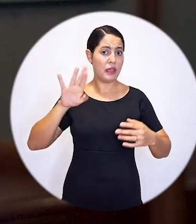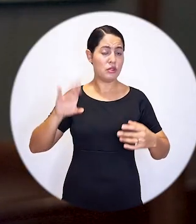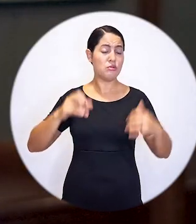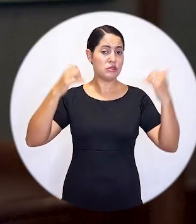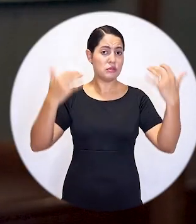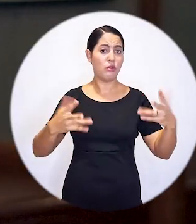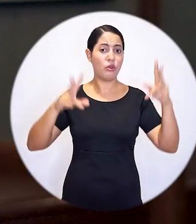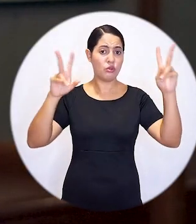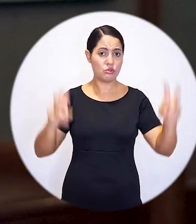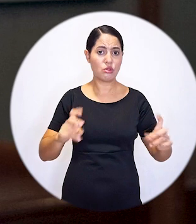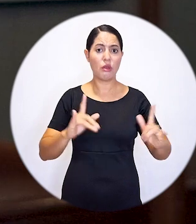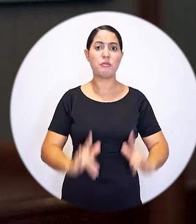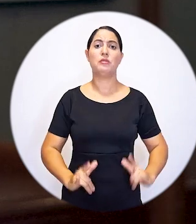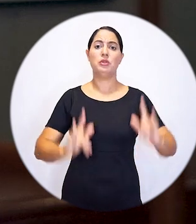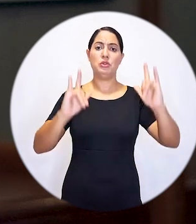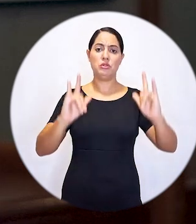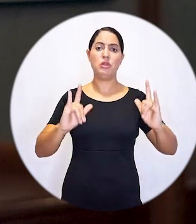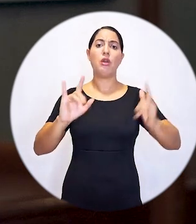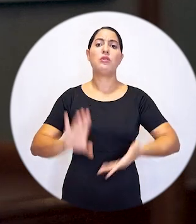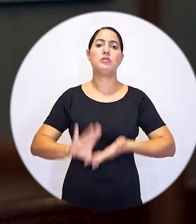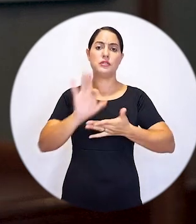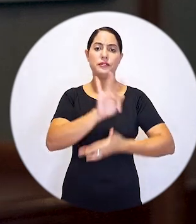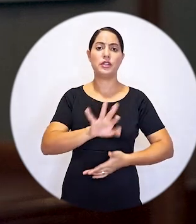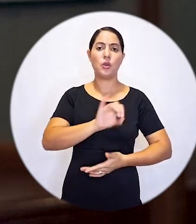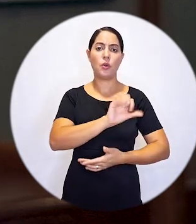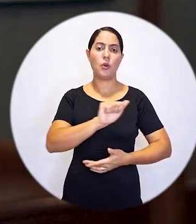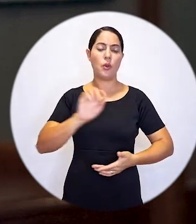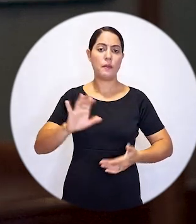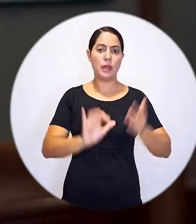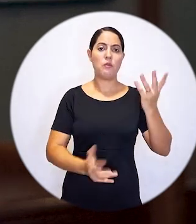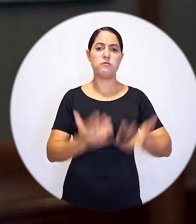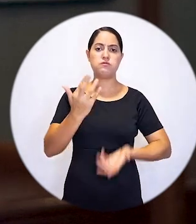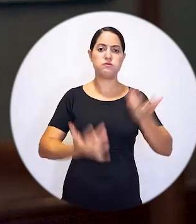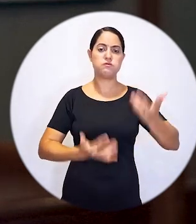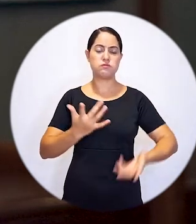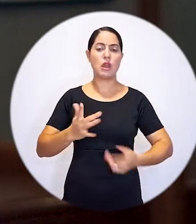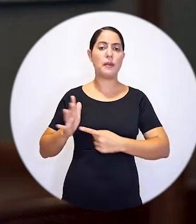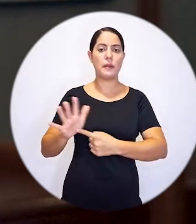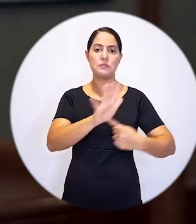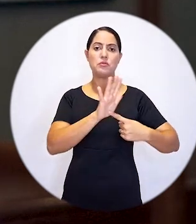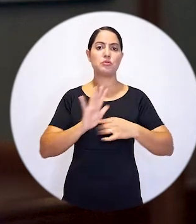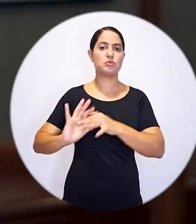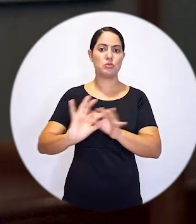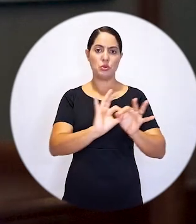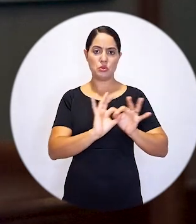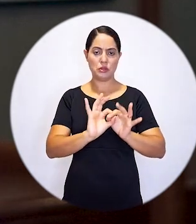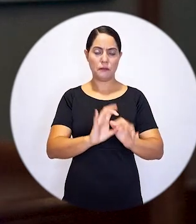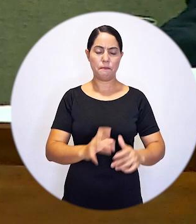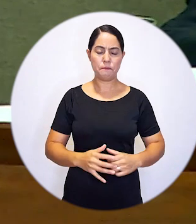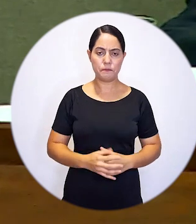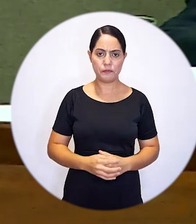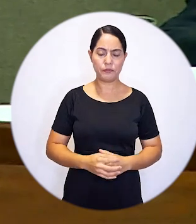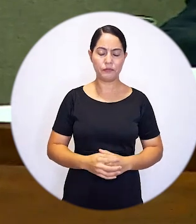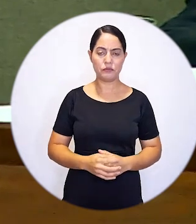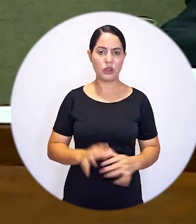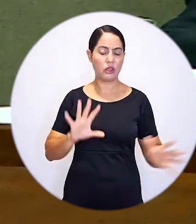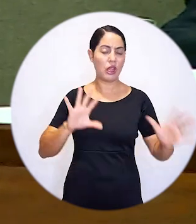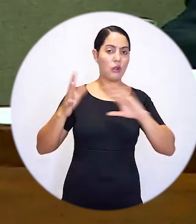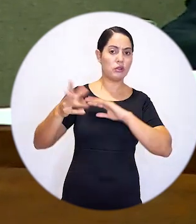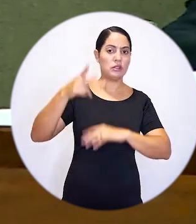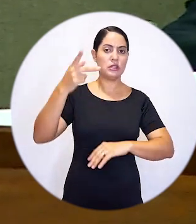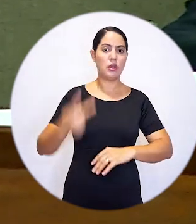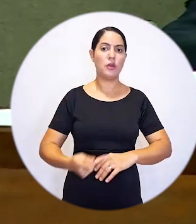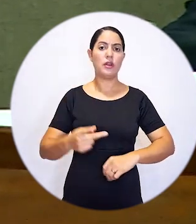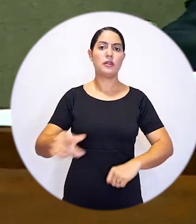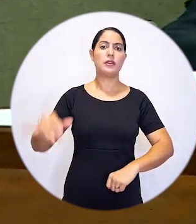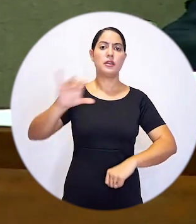do Conselho Federal da OAB, que mostrou a união da advocacia em favor da classe profissional. O episódio do incêndio